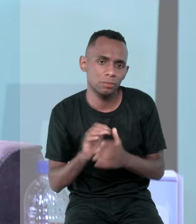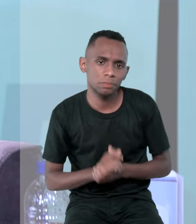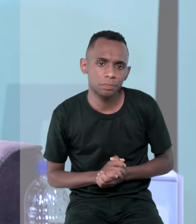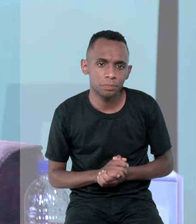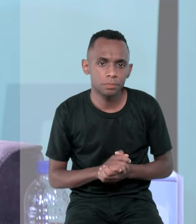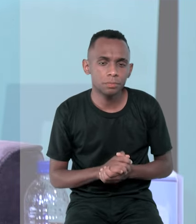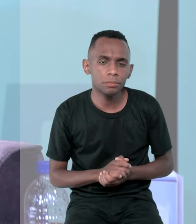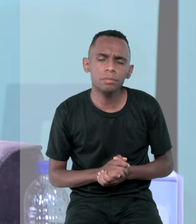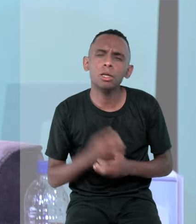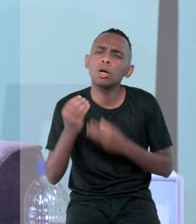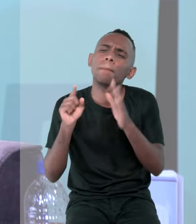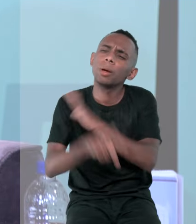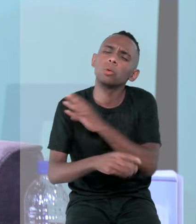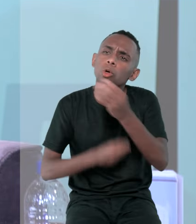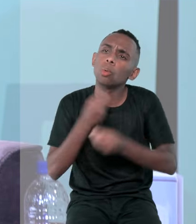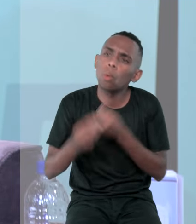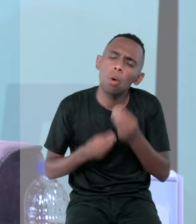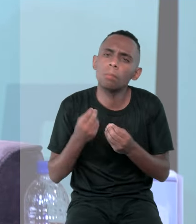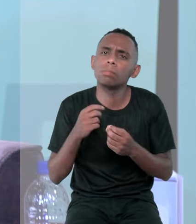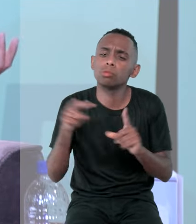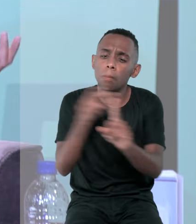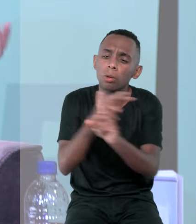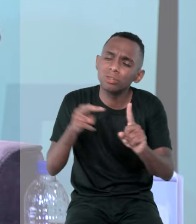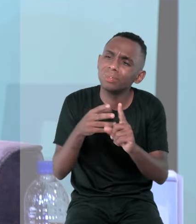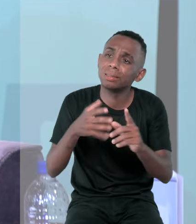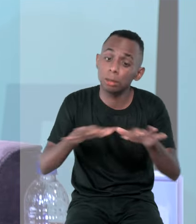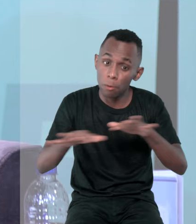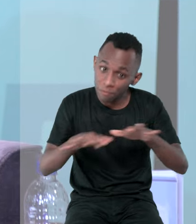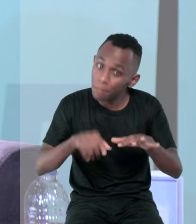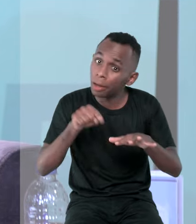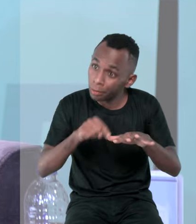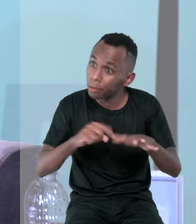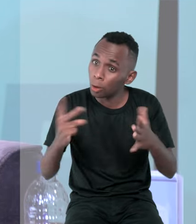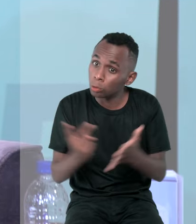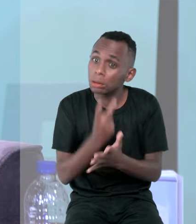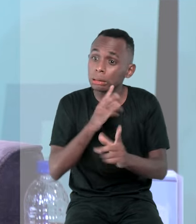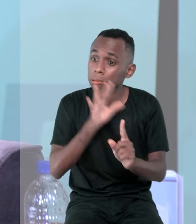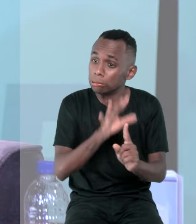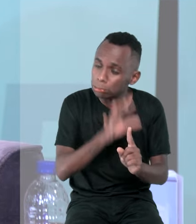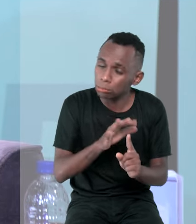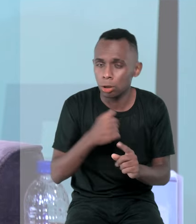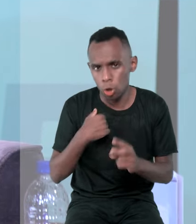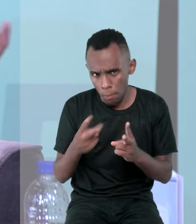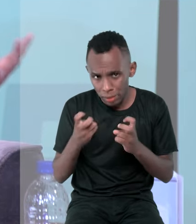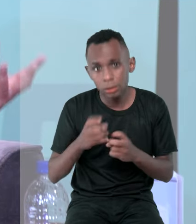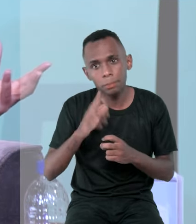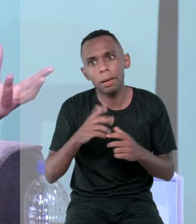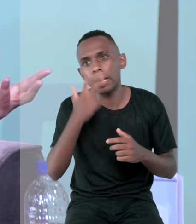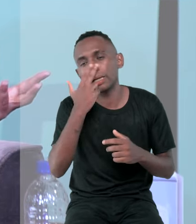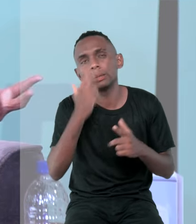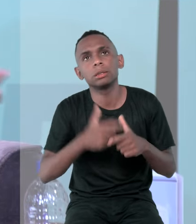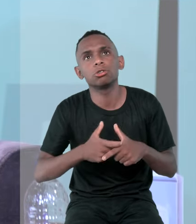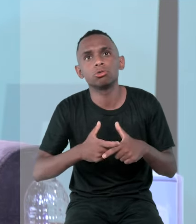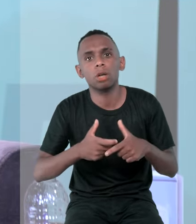que você olha para esse movimento, que infelizmente é um movimento que, na minha percepção, tem crescido